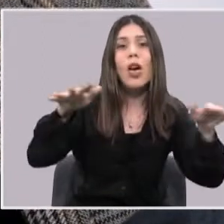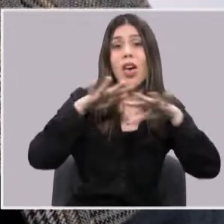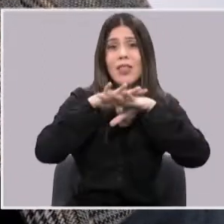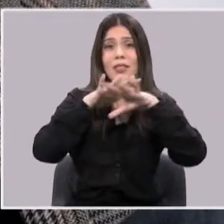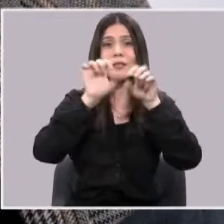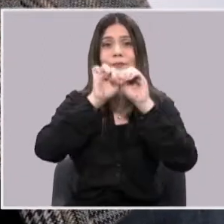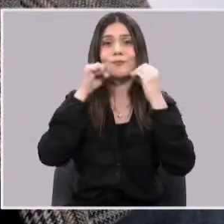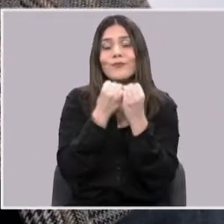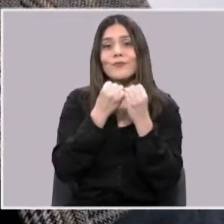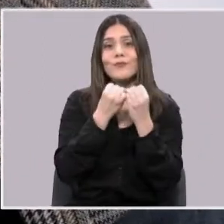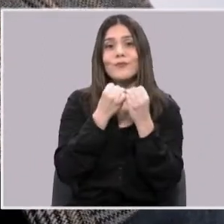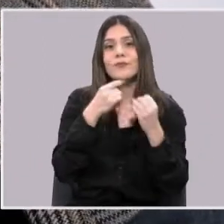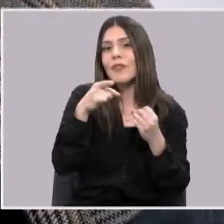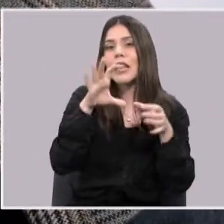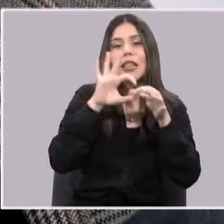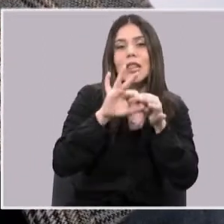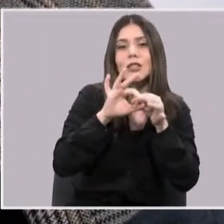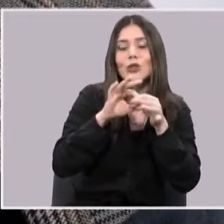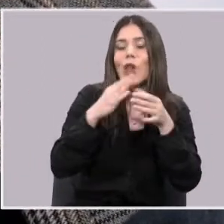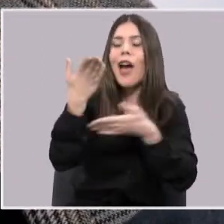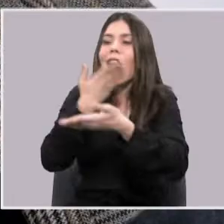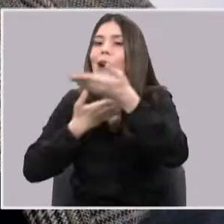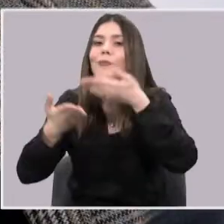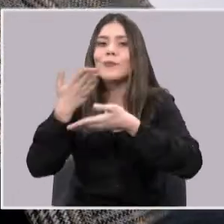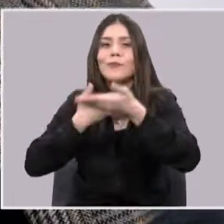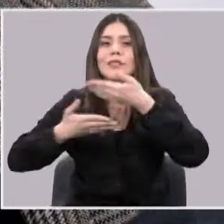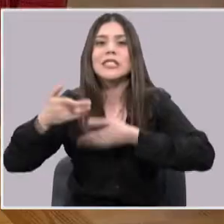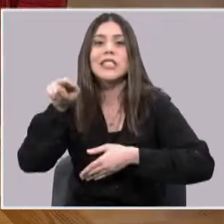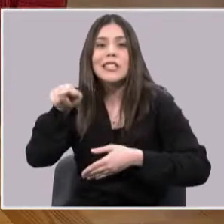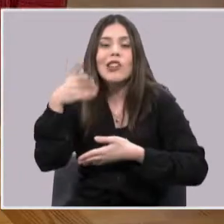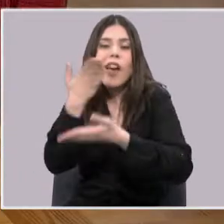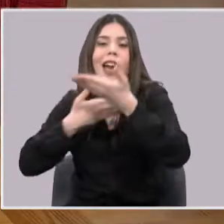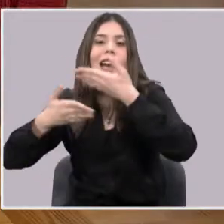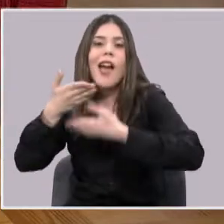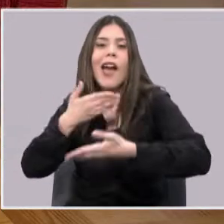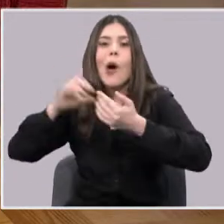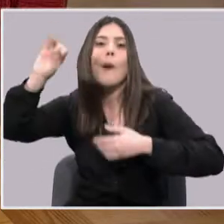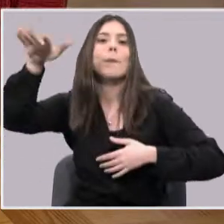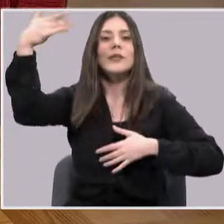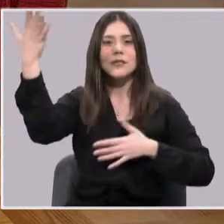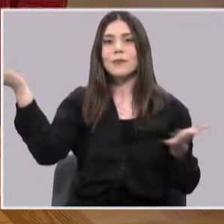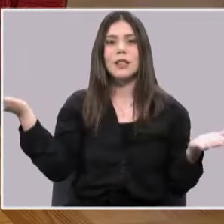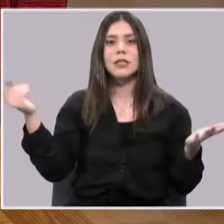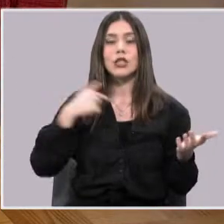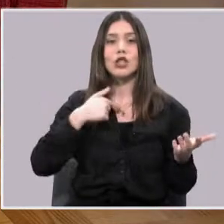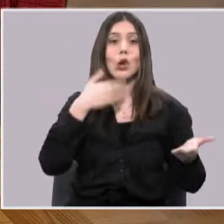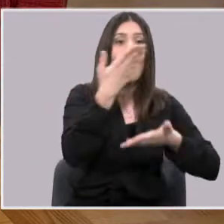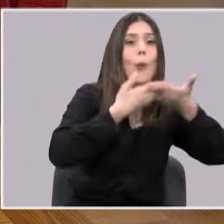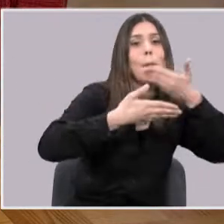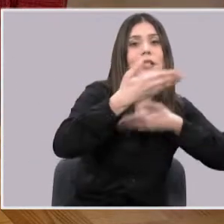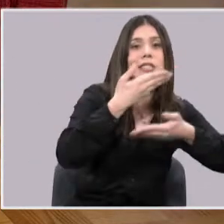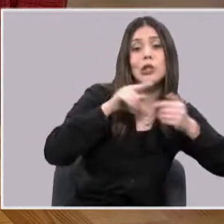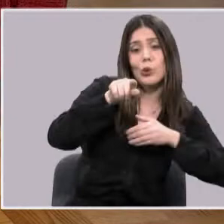se transmitem nas redes sociais. Tem tudo a ver com a partilha. A partilha é a moeda do social media. Eu